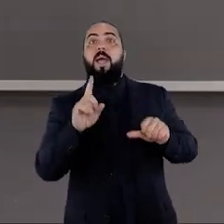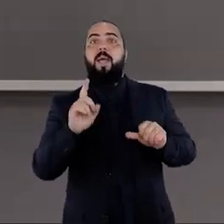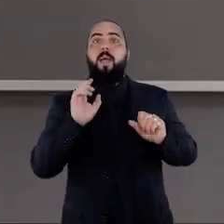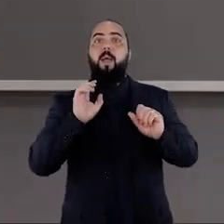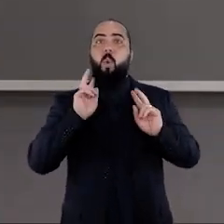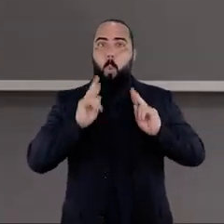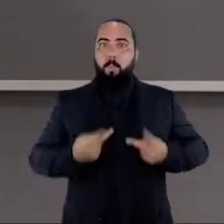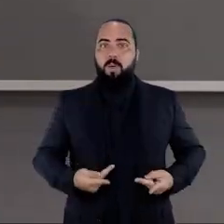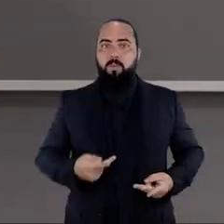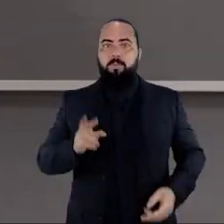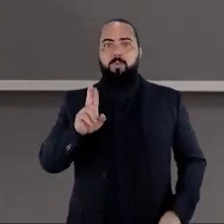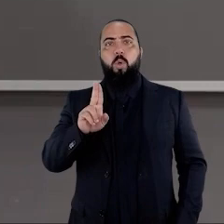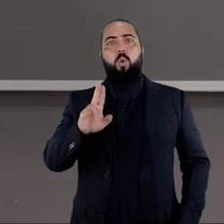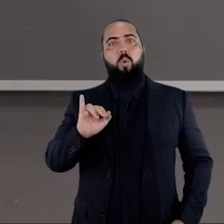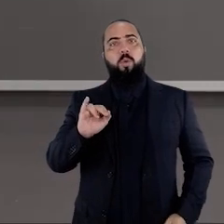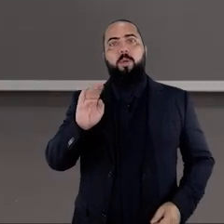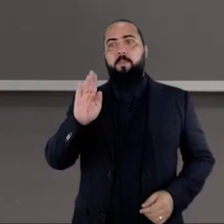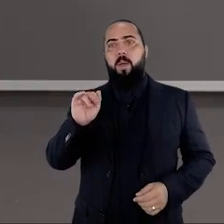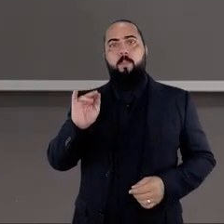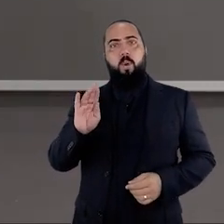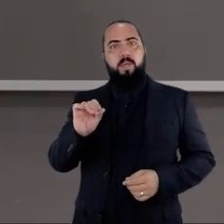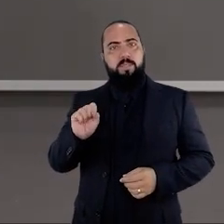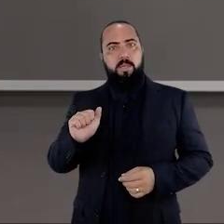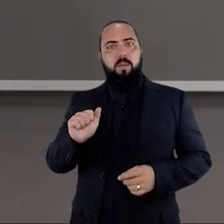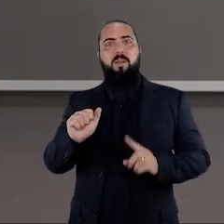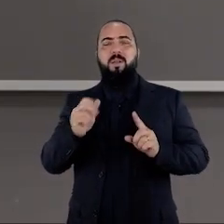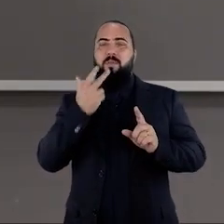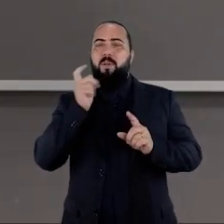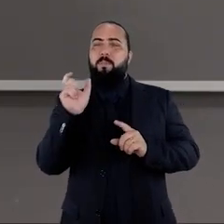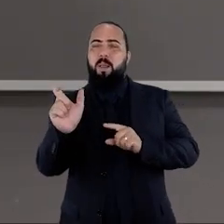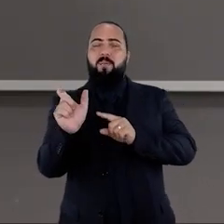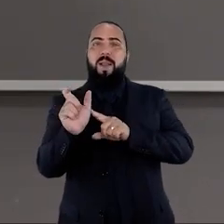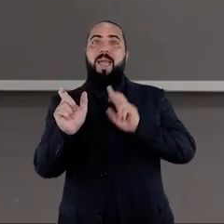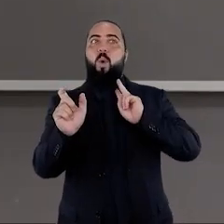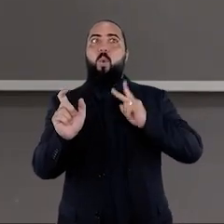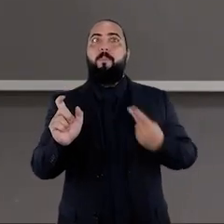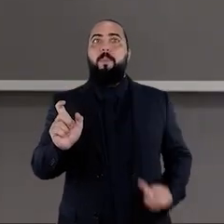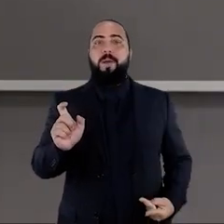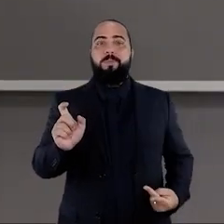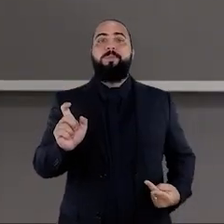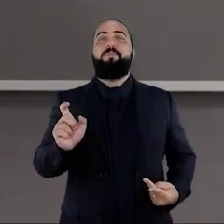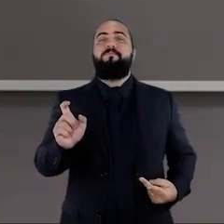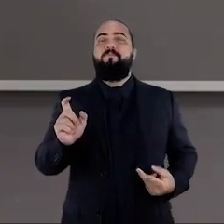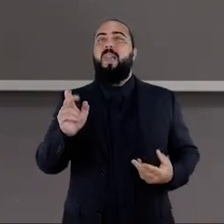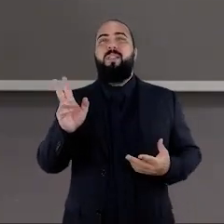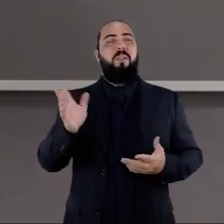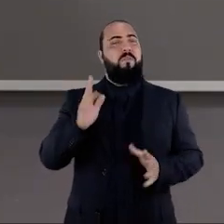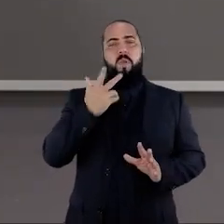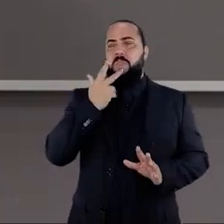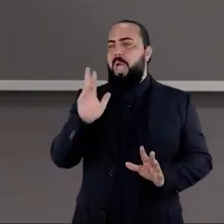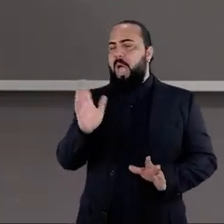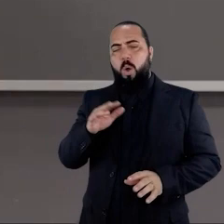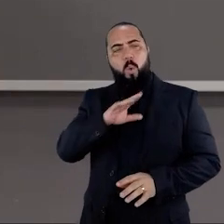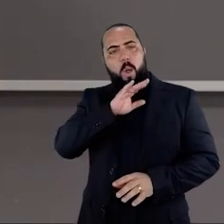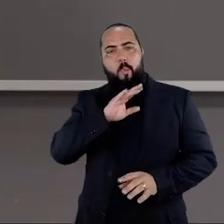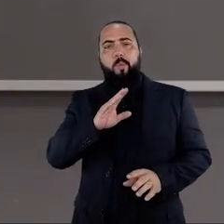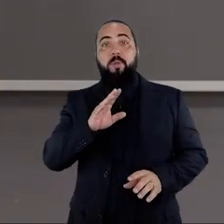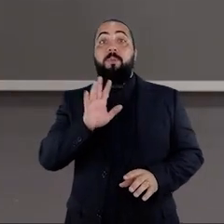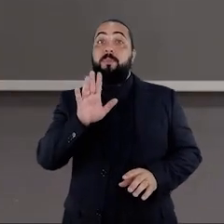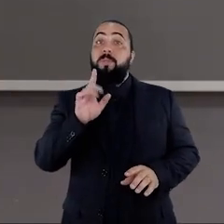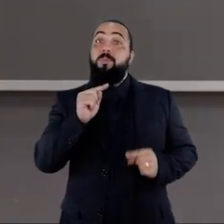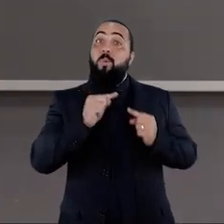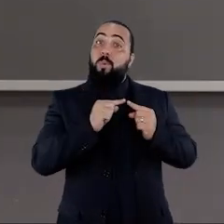ser humano. E Rui Barboso falou, não pode, porque é muito ruim em termos hermenêuticos. Mas significou